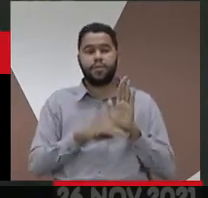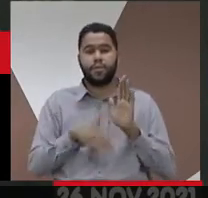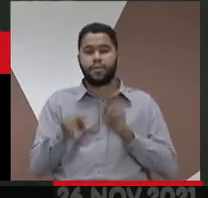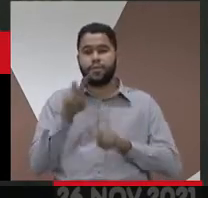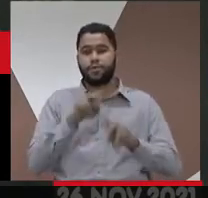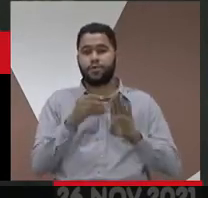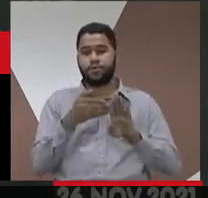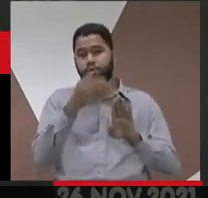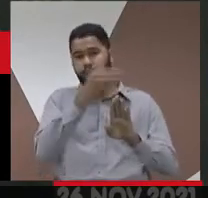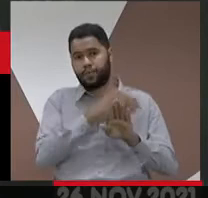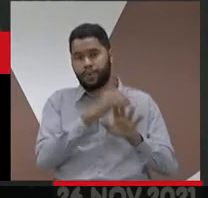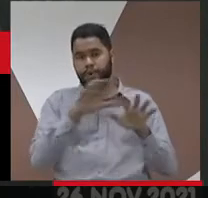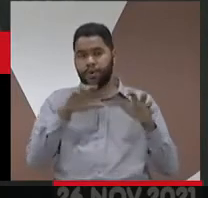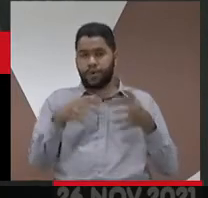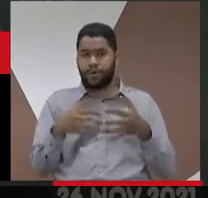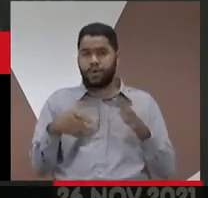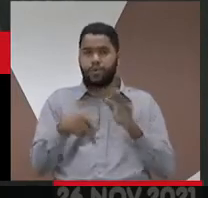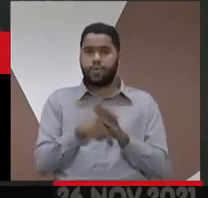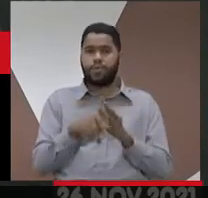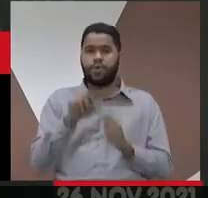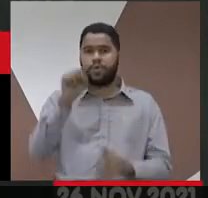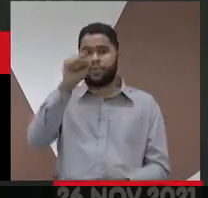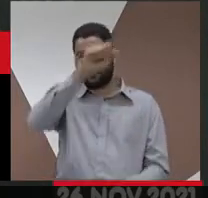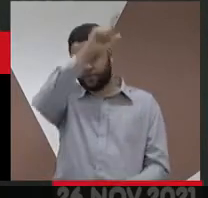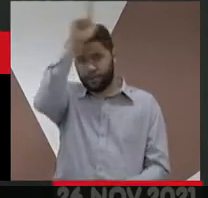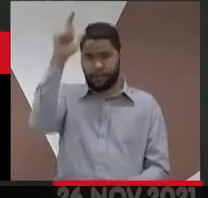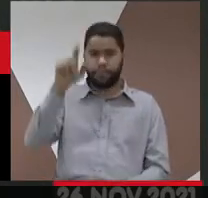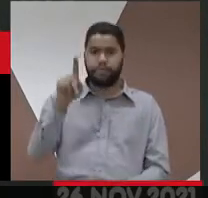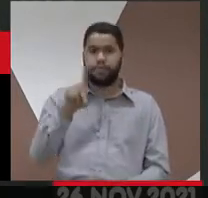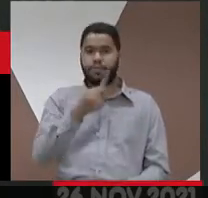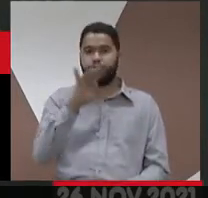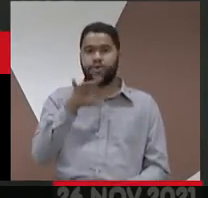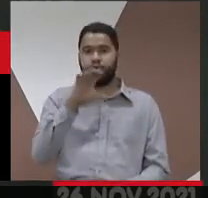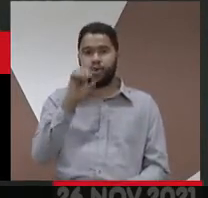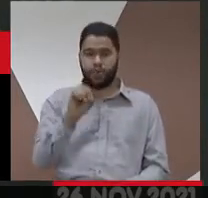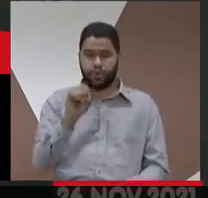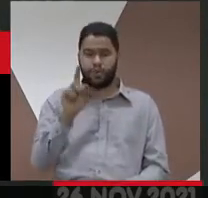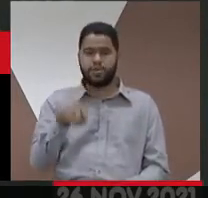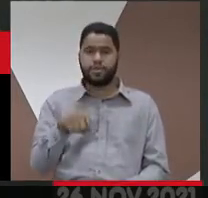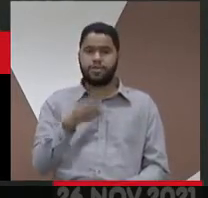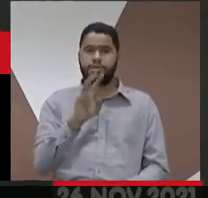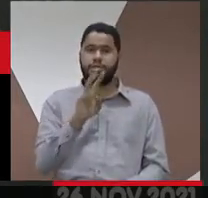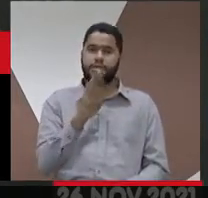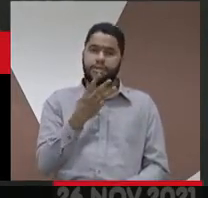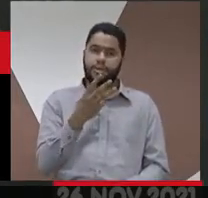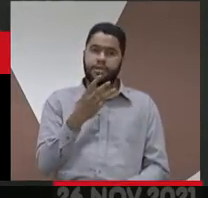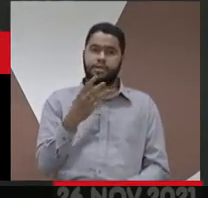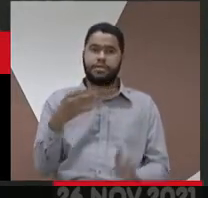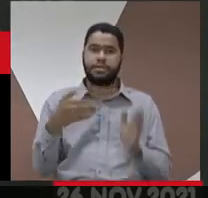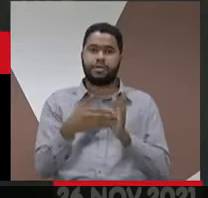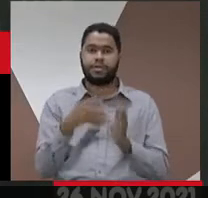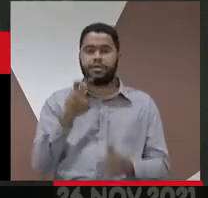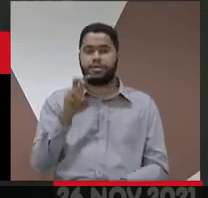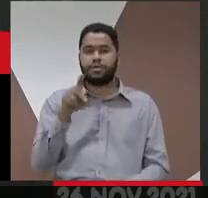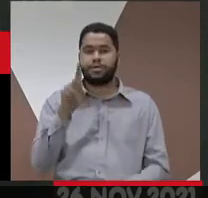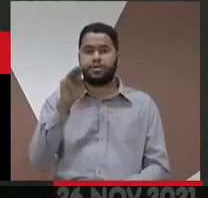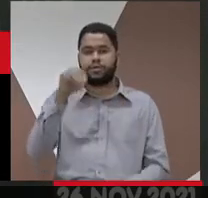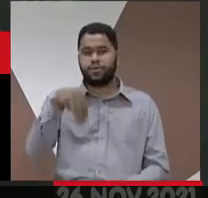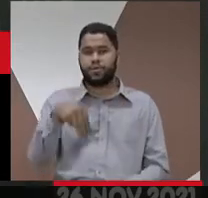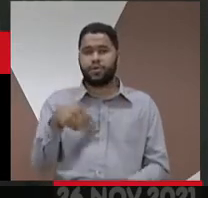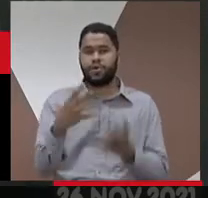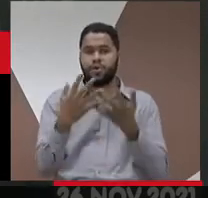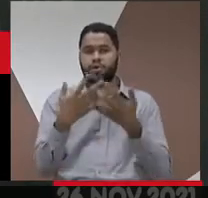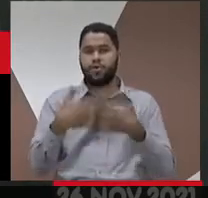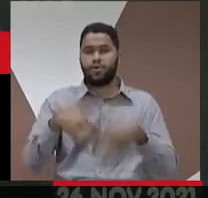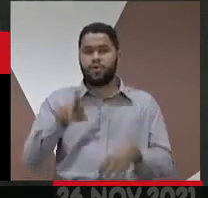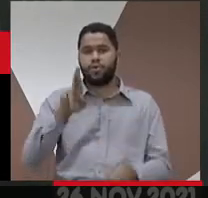prévia. As comunidades quilombolas de Santa Luzia, Pinhões e Manso, localizadas entre 3 e 5 quilômetros do traçado funcional do